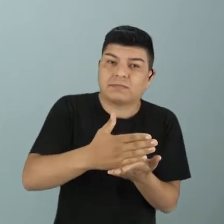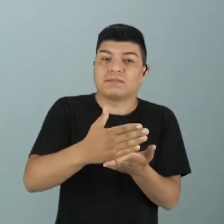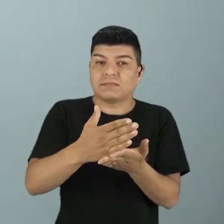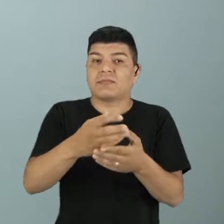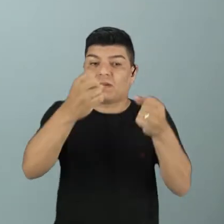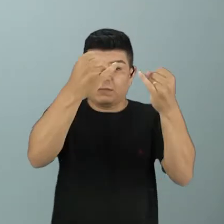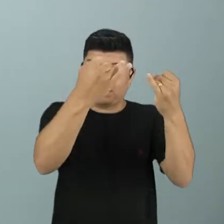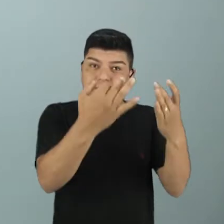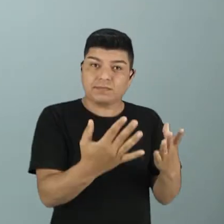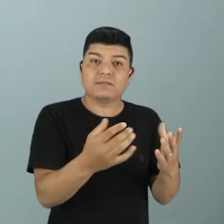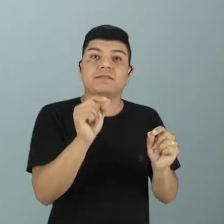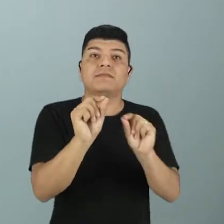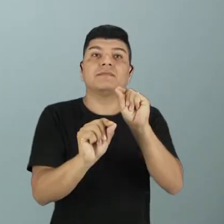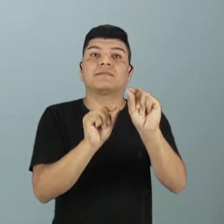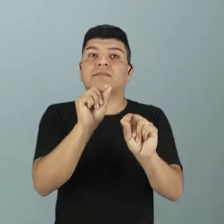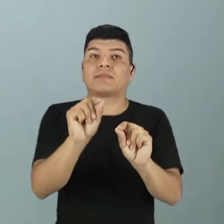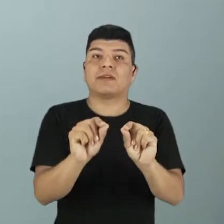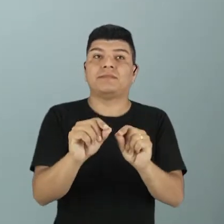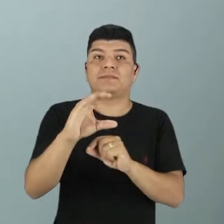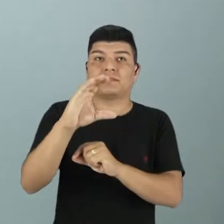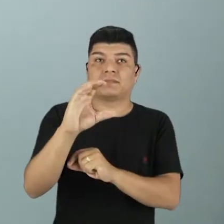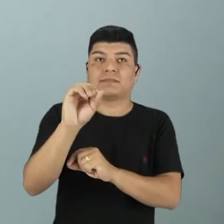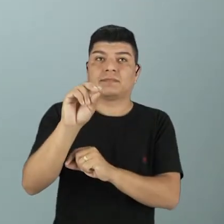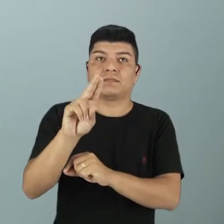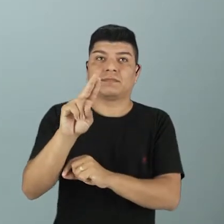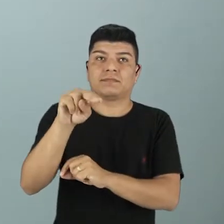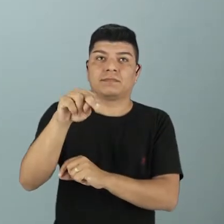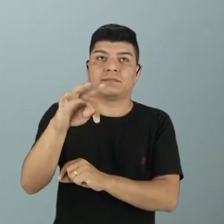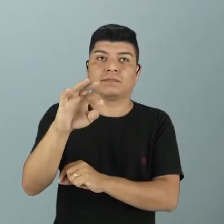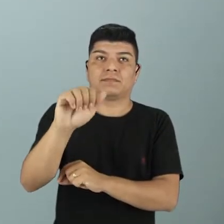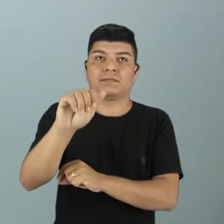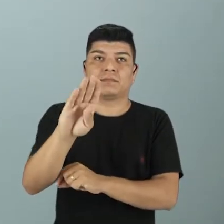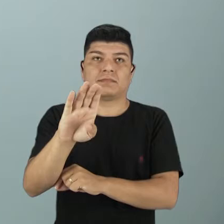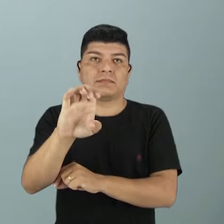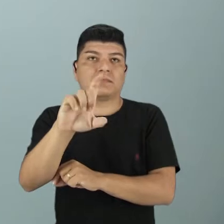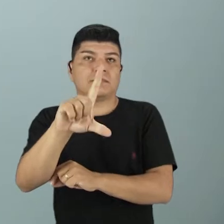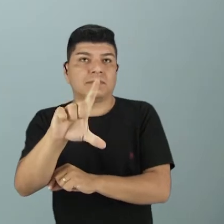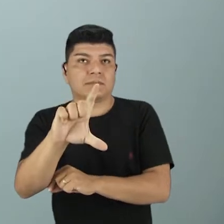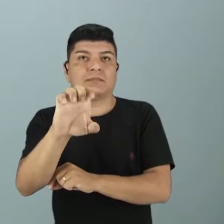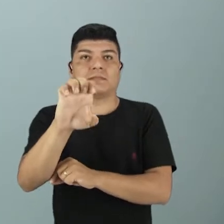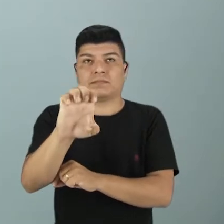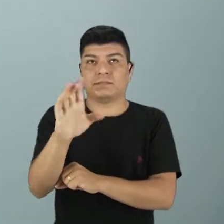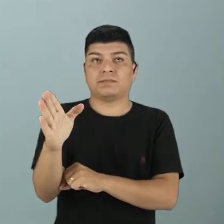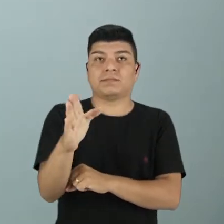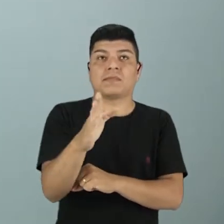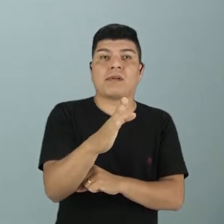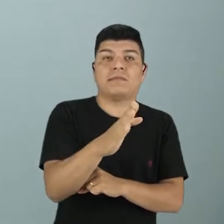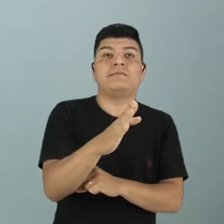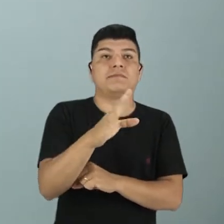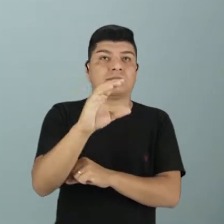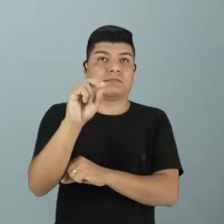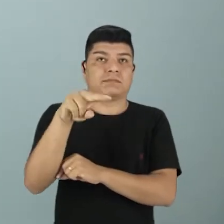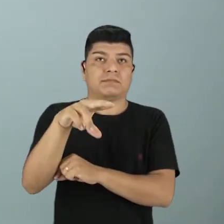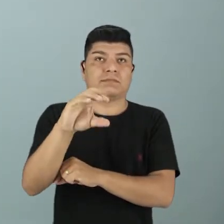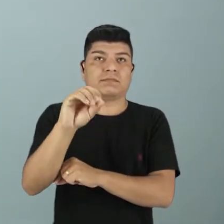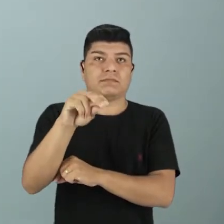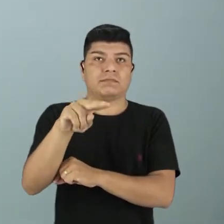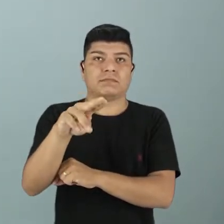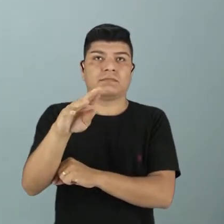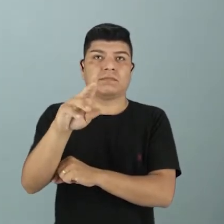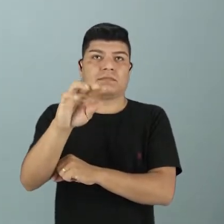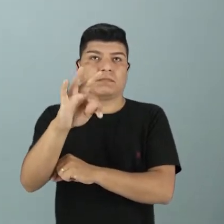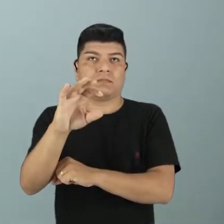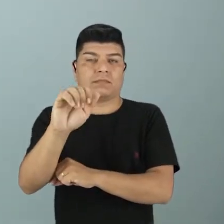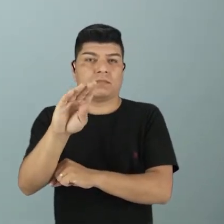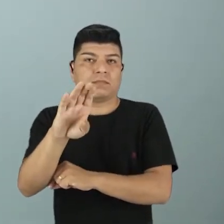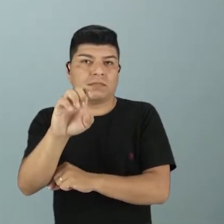falar um pouquinho sobre countable versus uncountable nouns. Vamos falar sobre os substantivos contáveis e incontáveis.